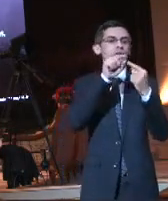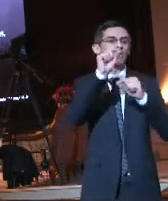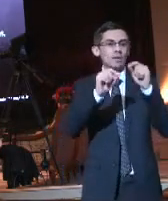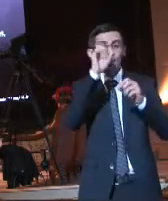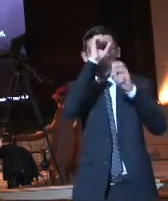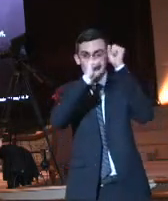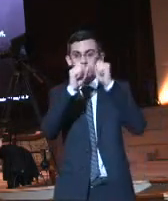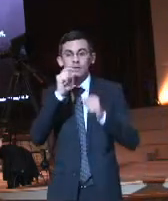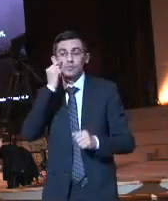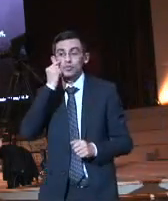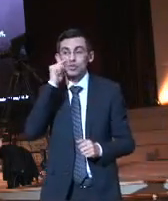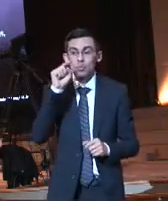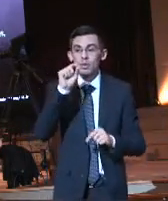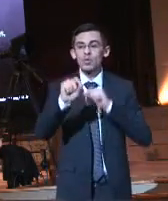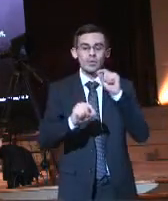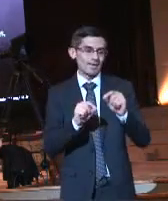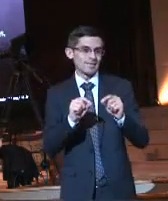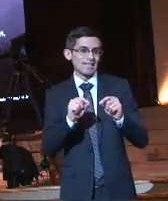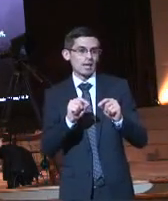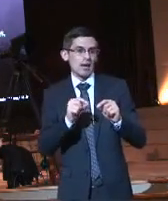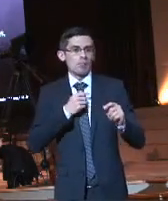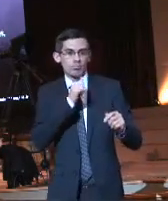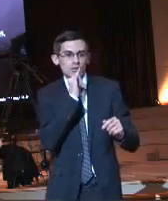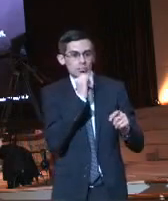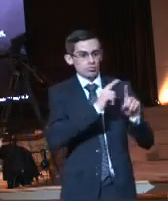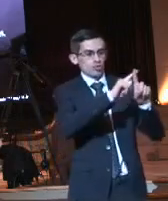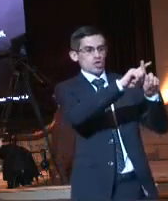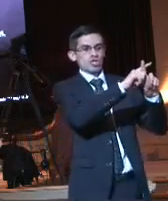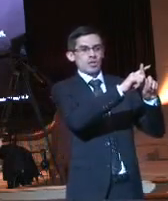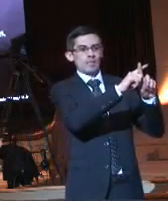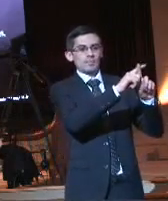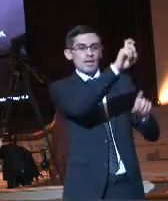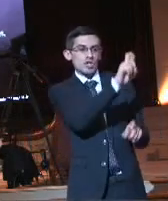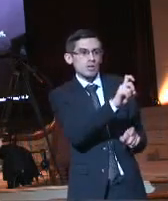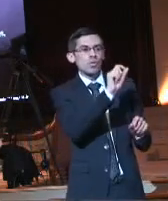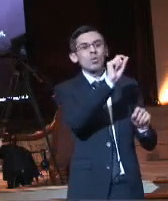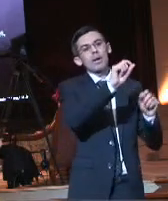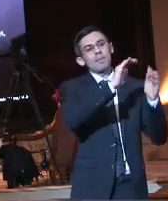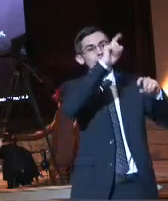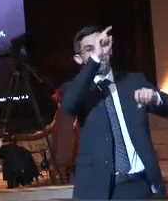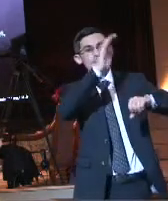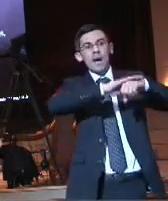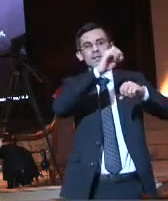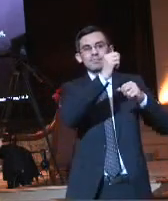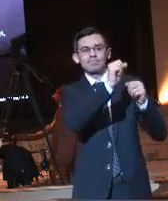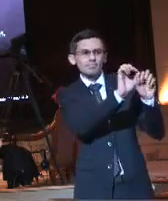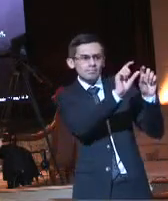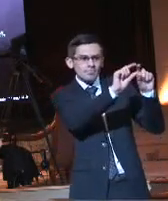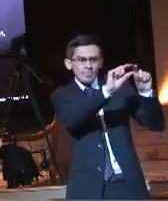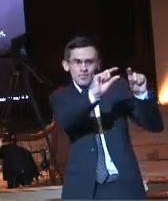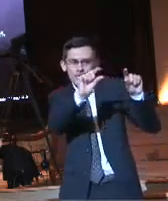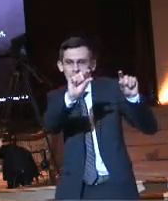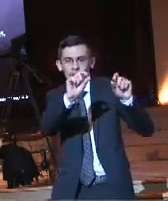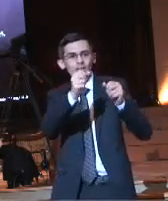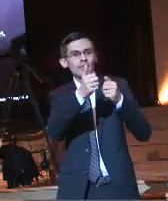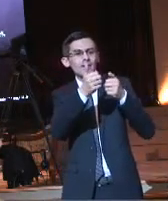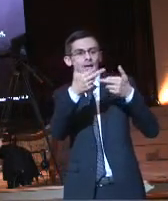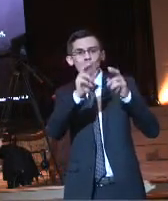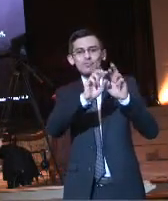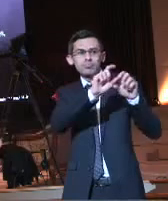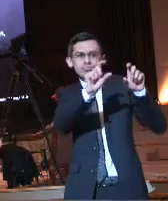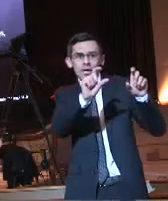grau? Descobrir o valor de x, né? X mais não sei quanto, menos não sei quanto é igual a tanto. Qual